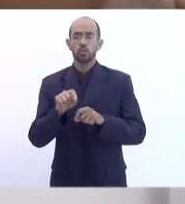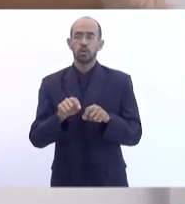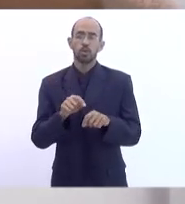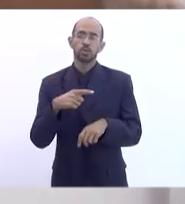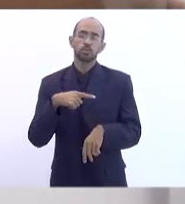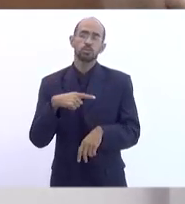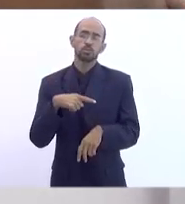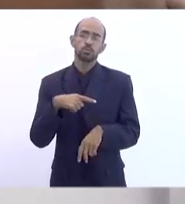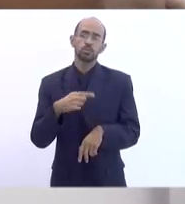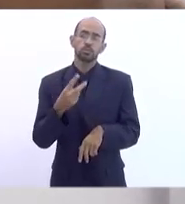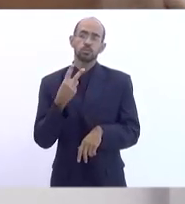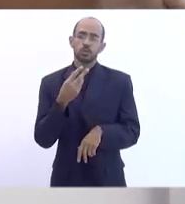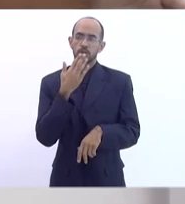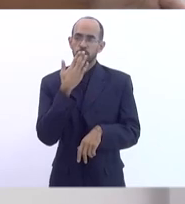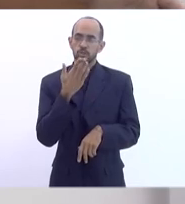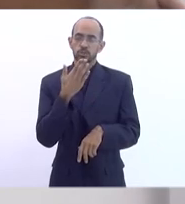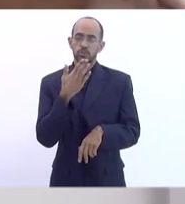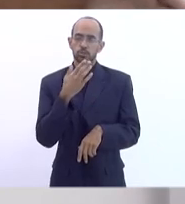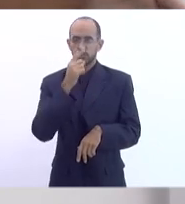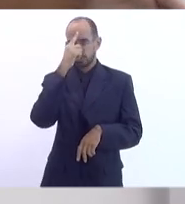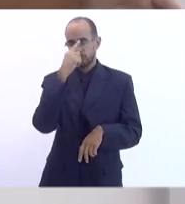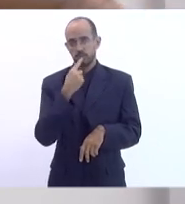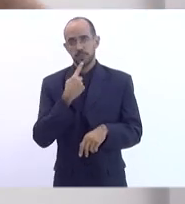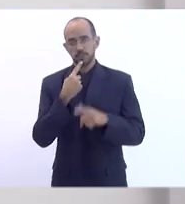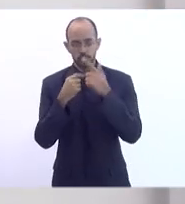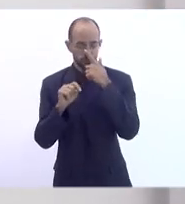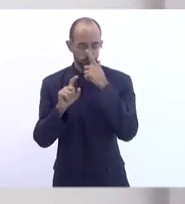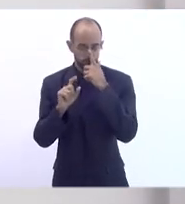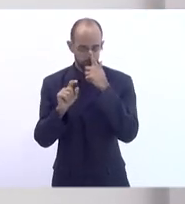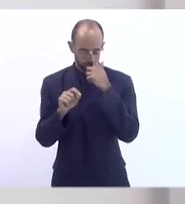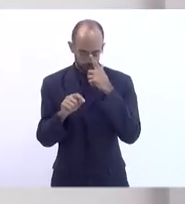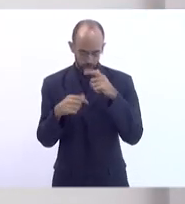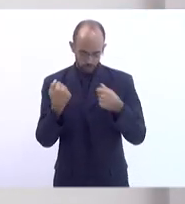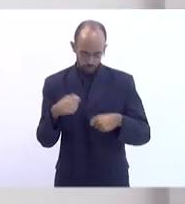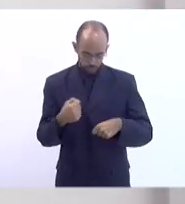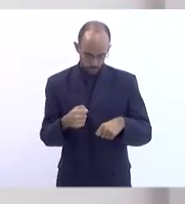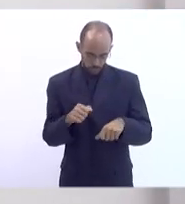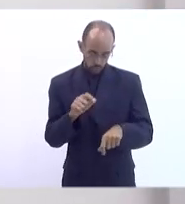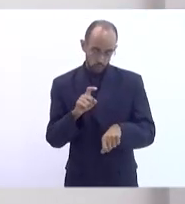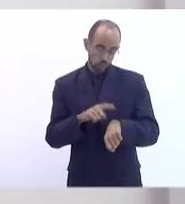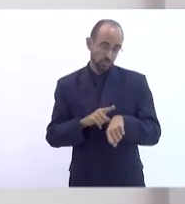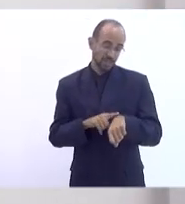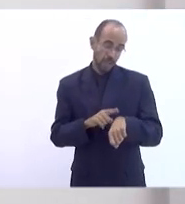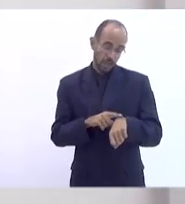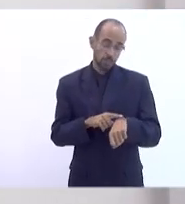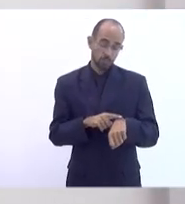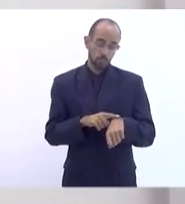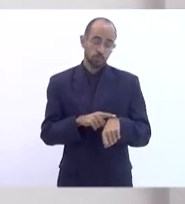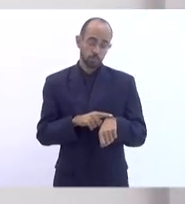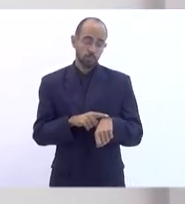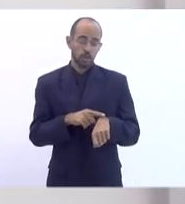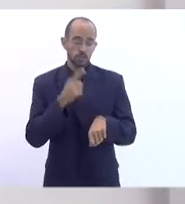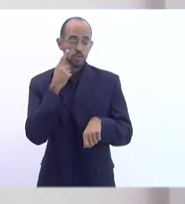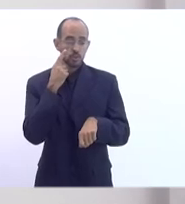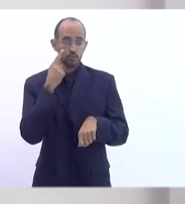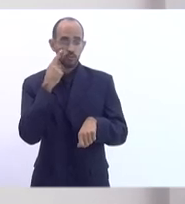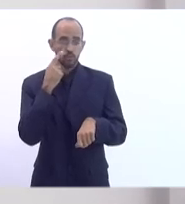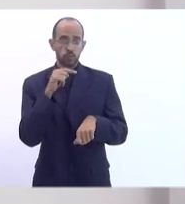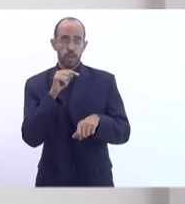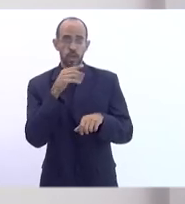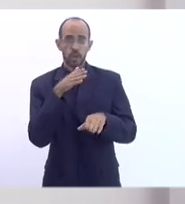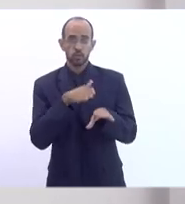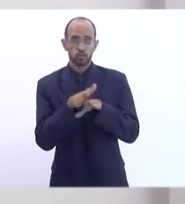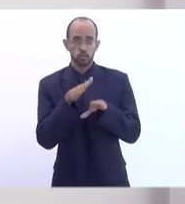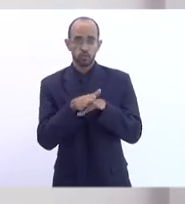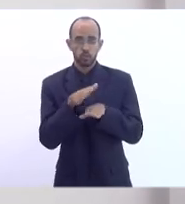existe um dois tipos de perfil tá certo eu preciso de um tempo para estruir a recomendação do Ministério Público